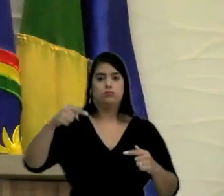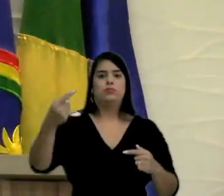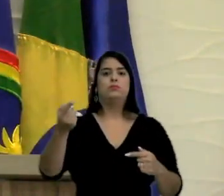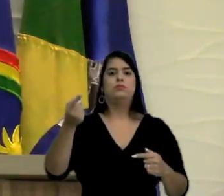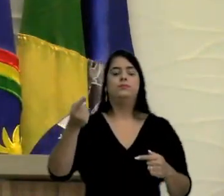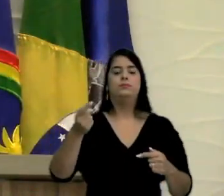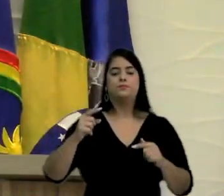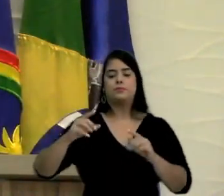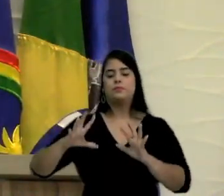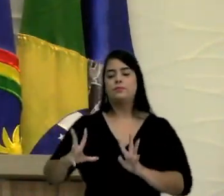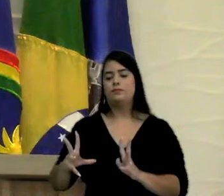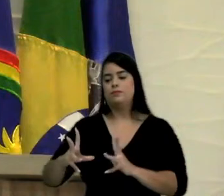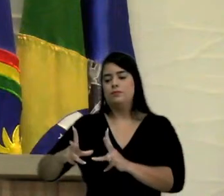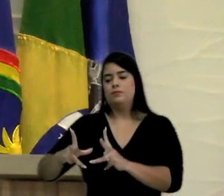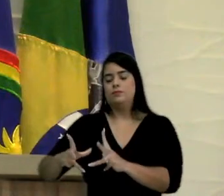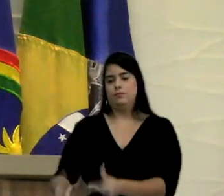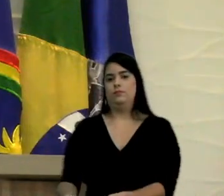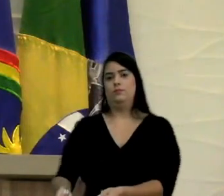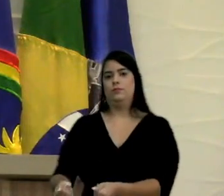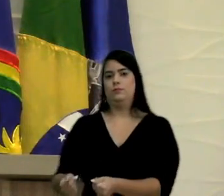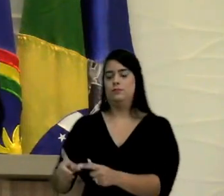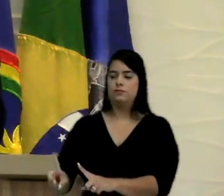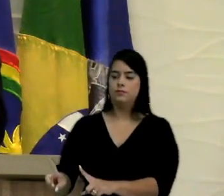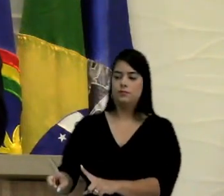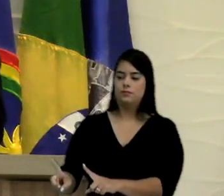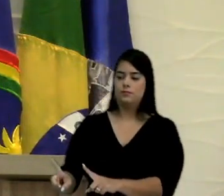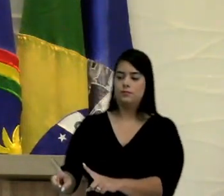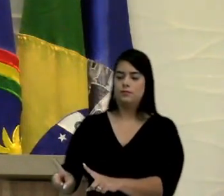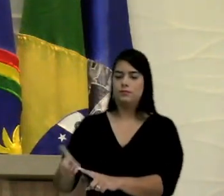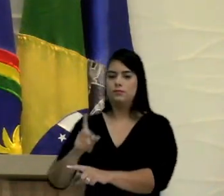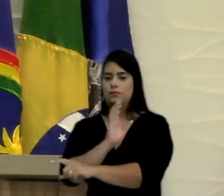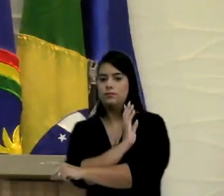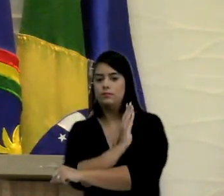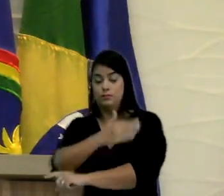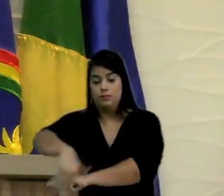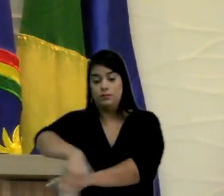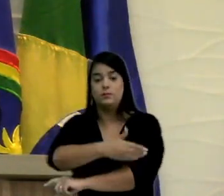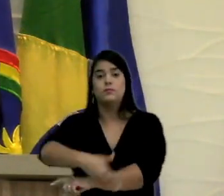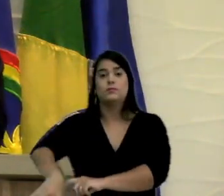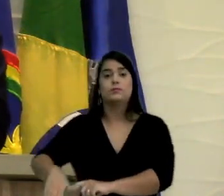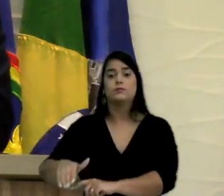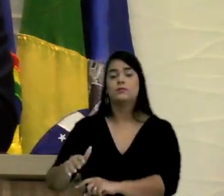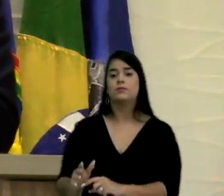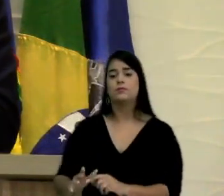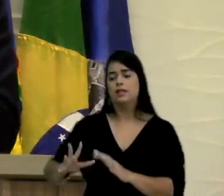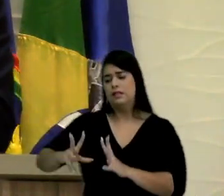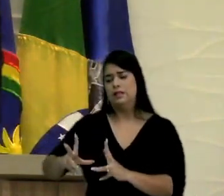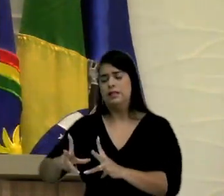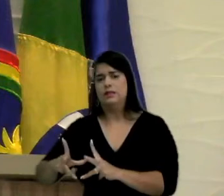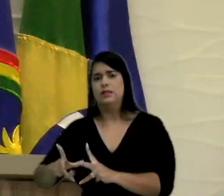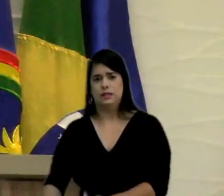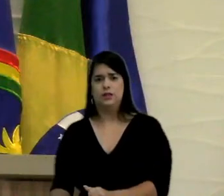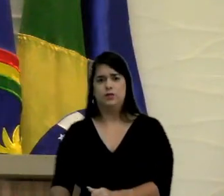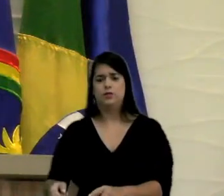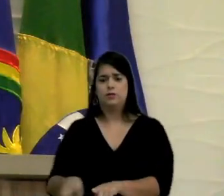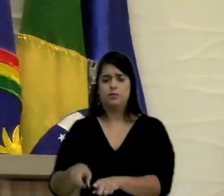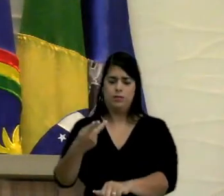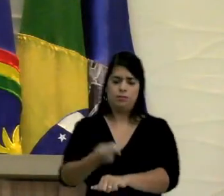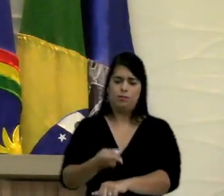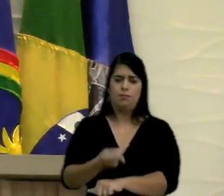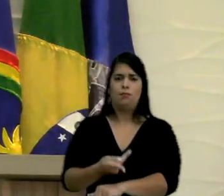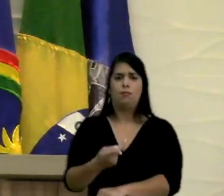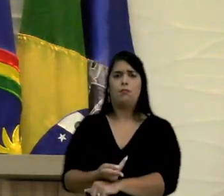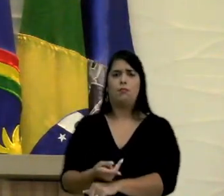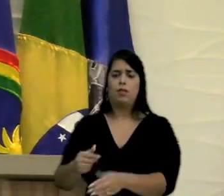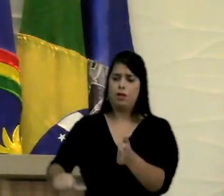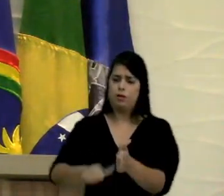é a limpeza urbana noturna as equipes de trabalho noturna para fazer retirada de lixo e Metralha do nosso município um requerimento que eu vem fazendo desde o primeiro ano